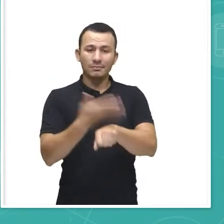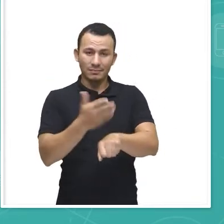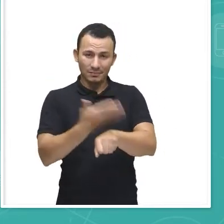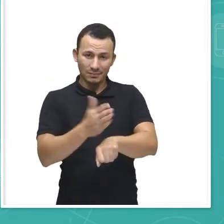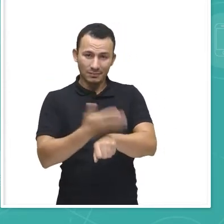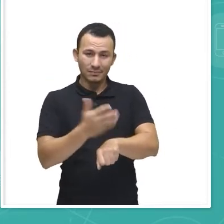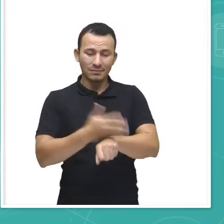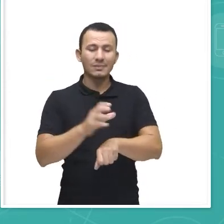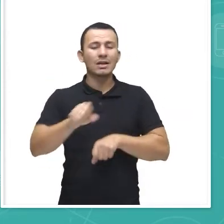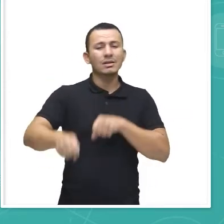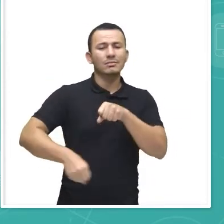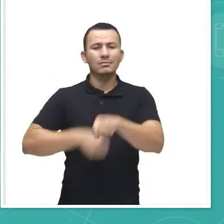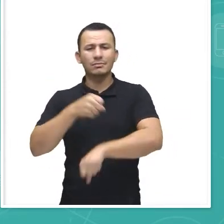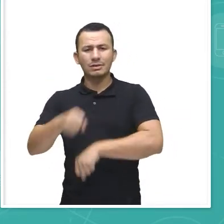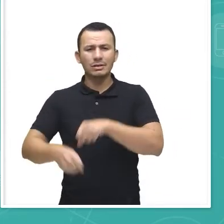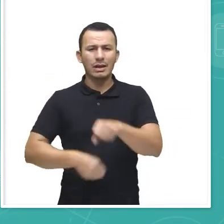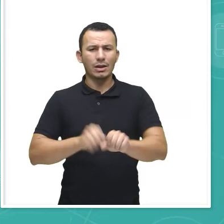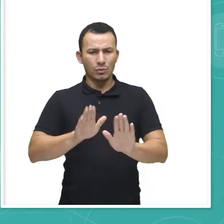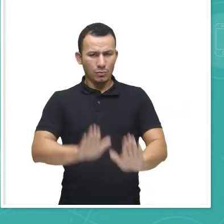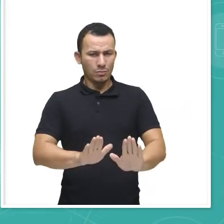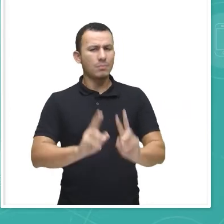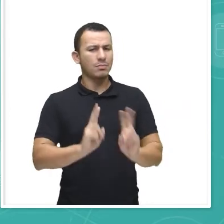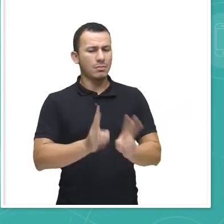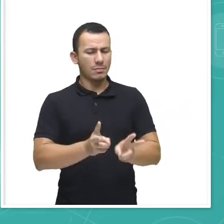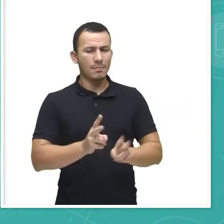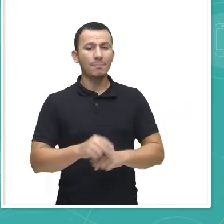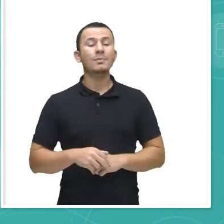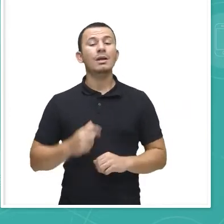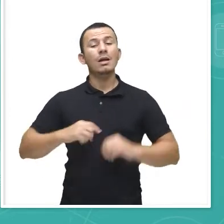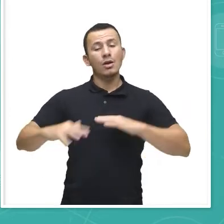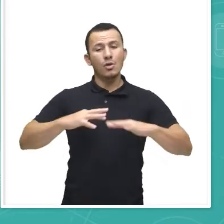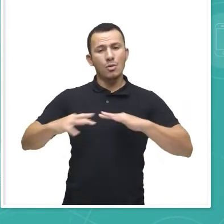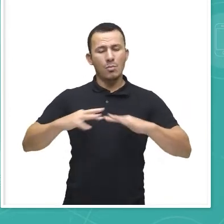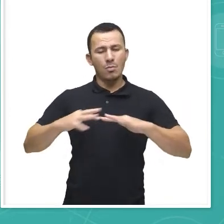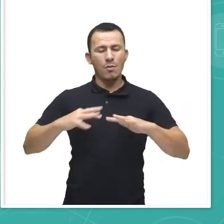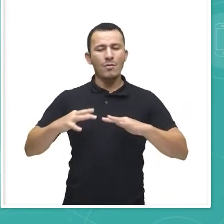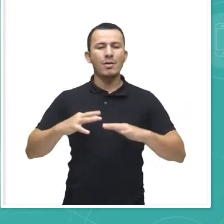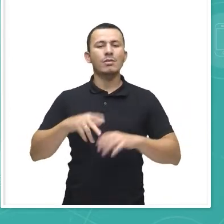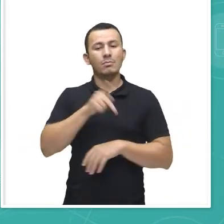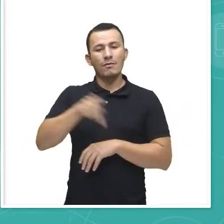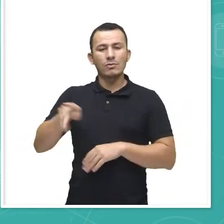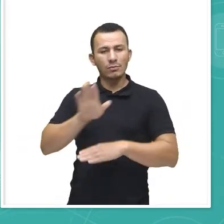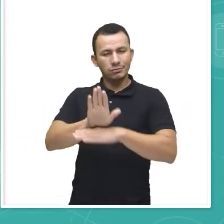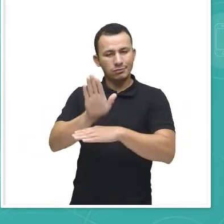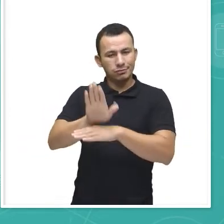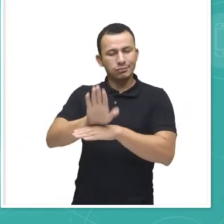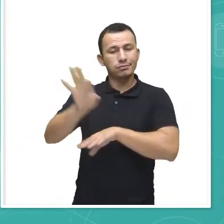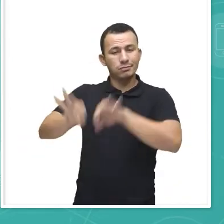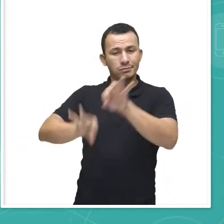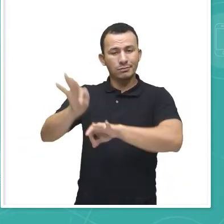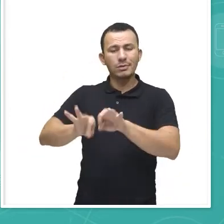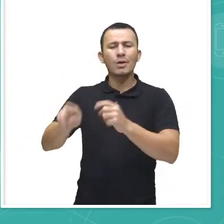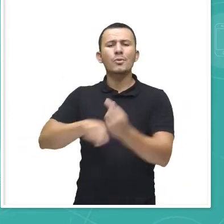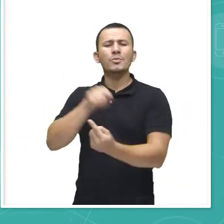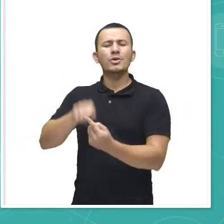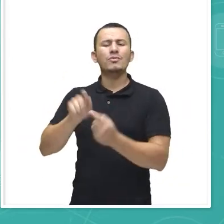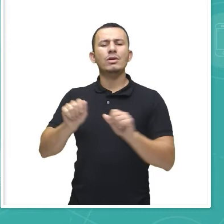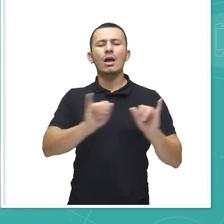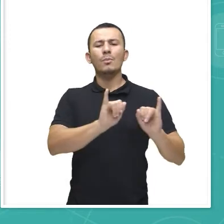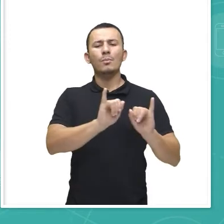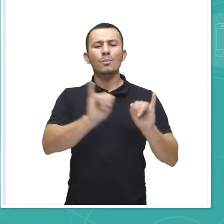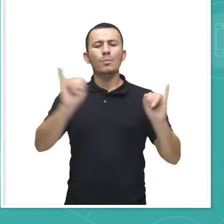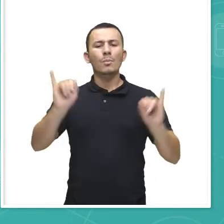em bicicletas fixas. Ele tem movimentos planejados por um professor e visa emagrecer, queimando cerca